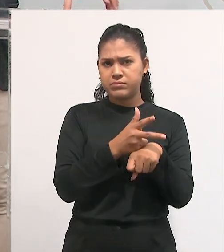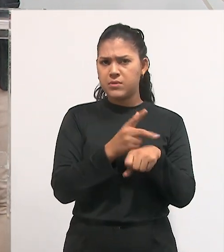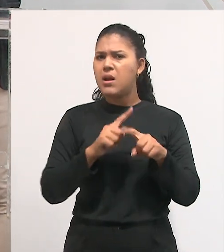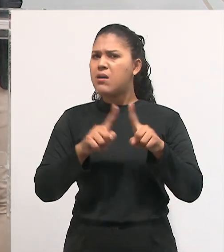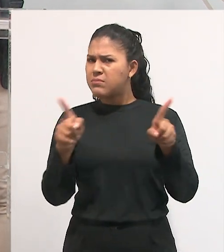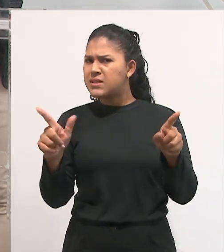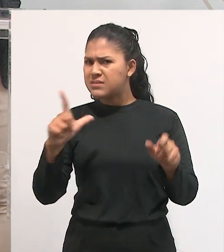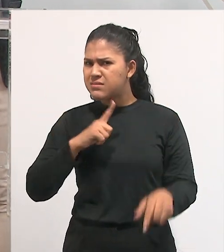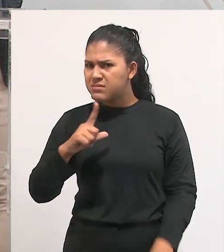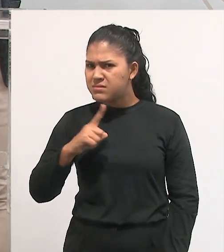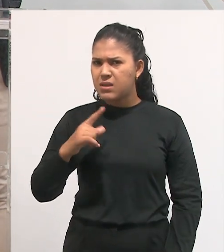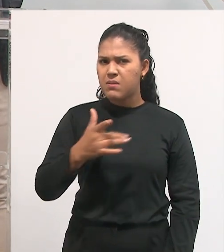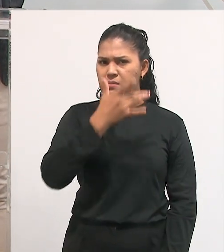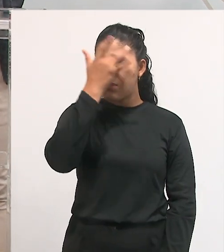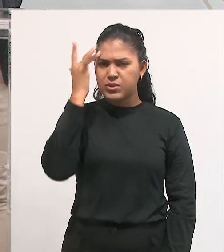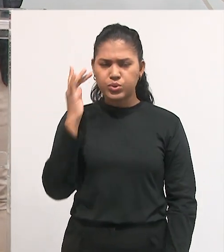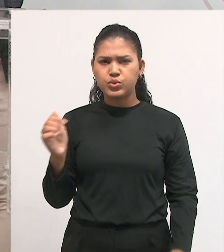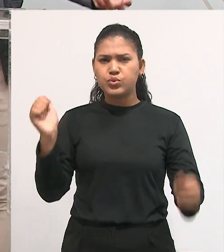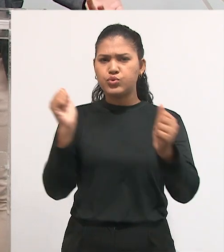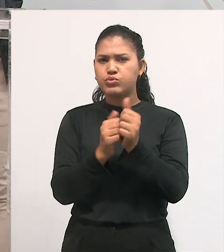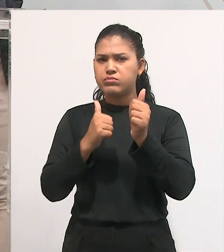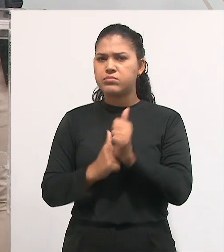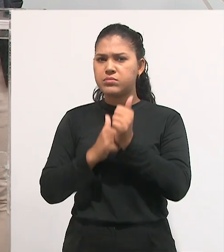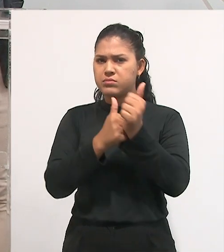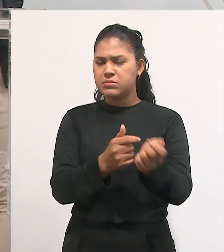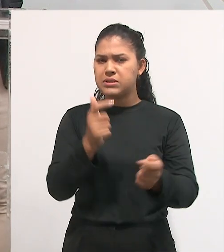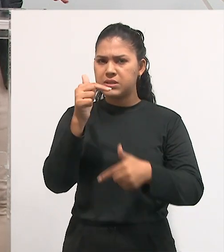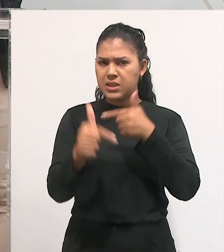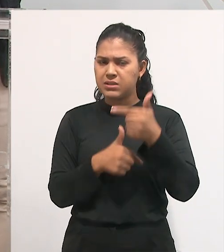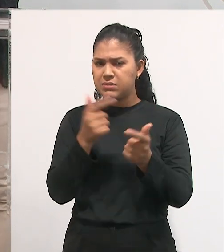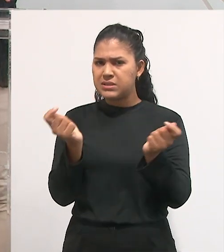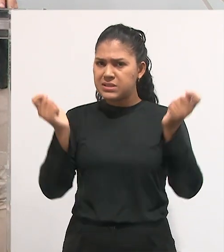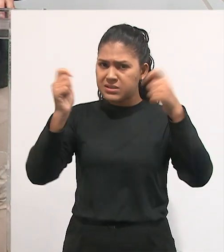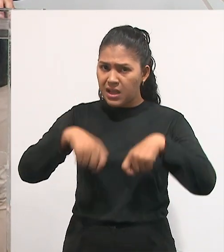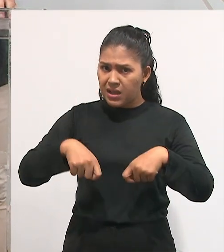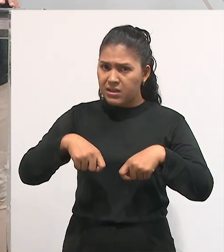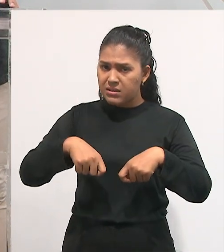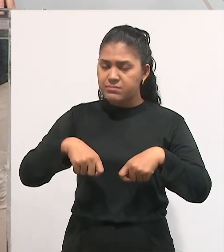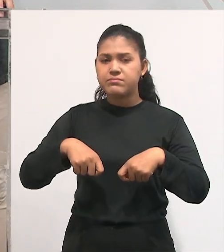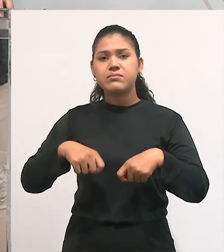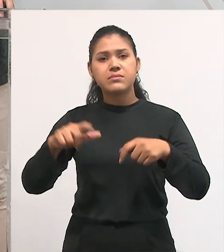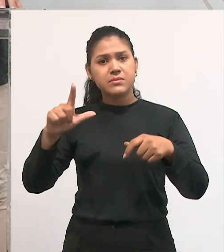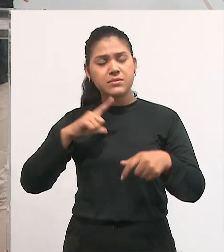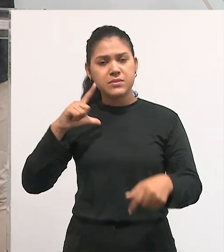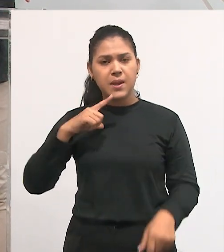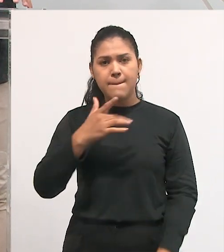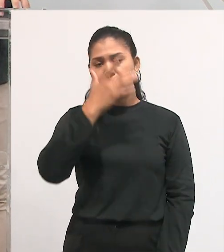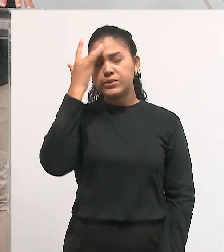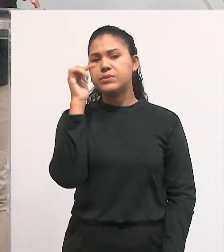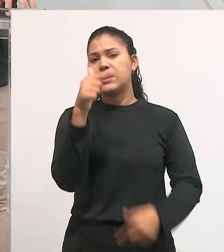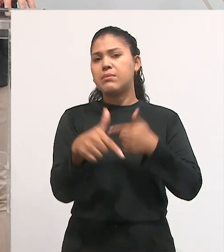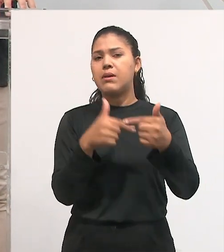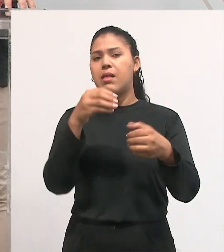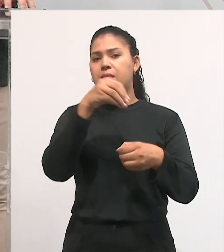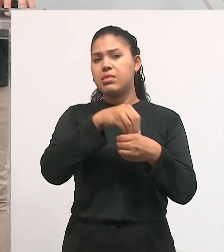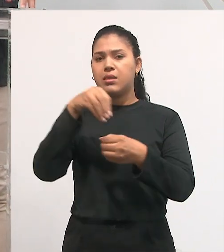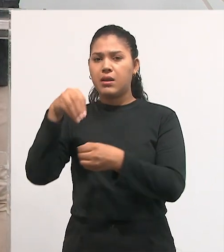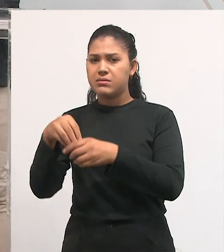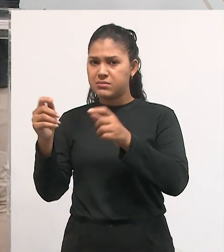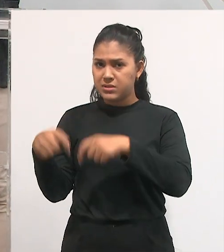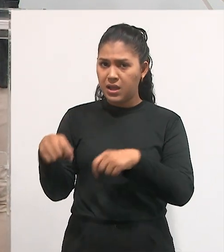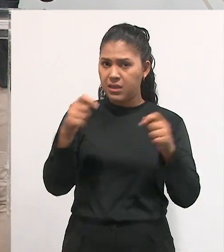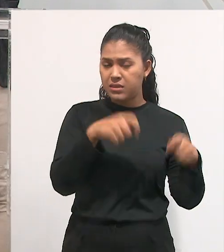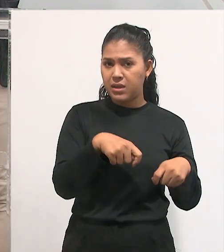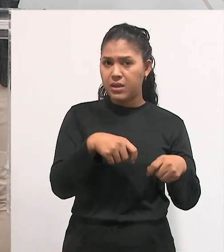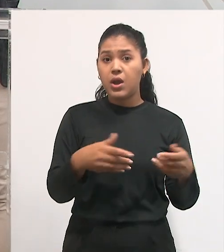de obra que vai também proporcionar que essa capacidade seja compatível? Então essa pergunta você deve se fazer. Então hoje